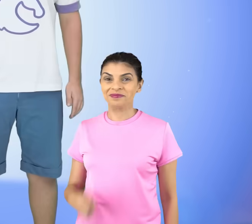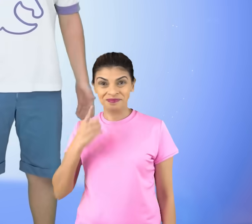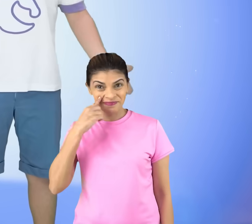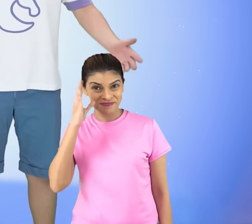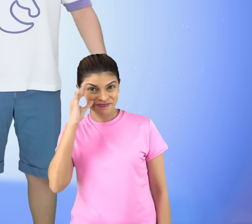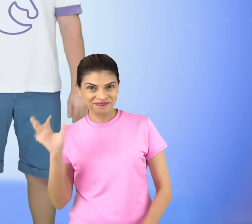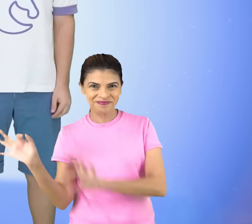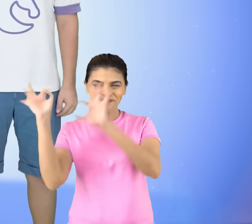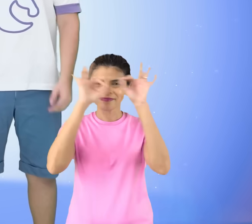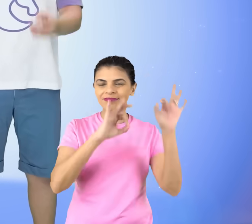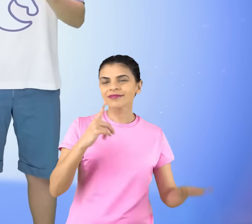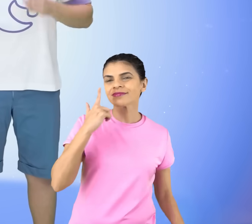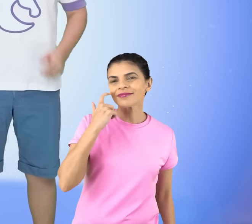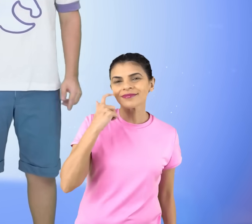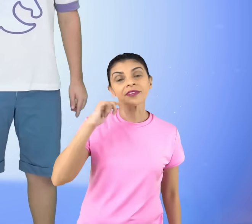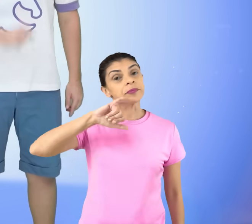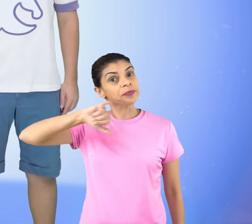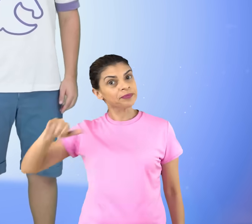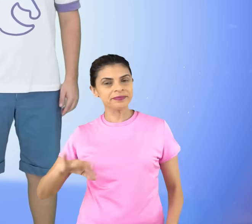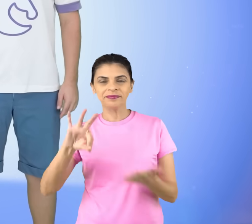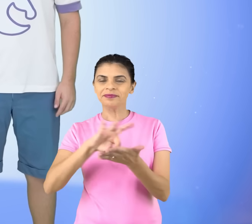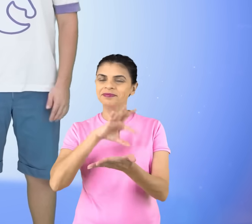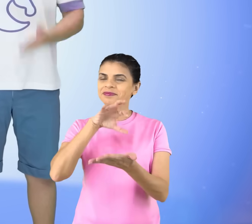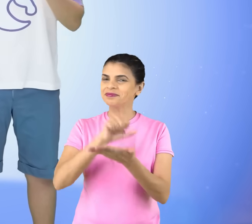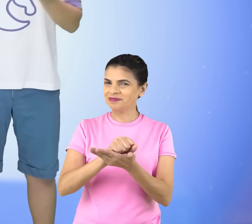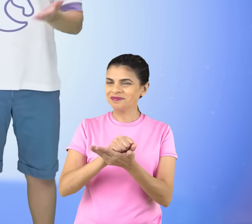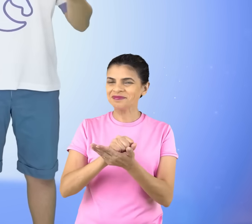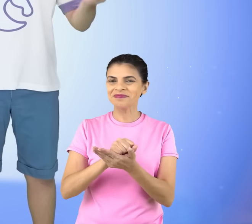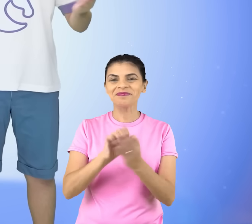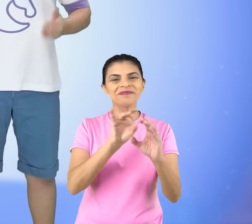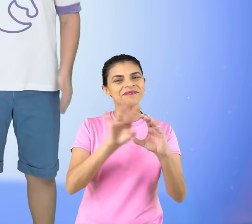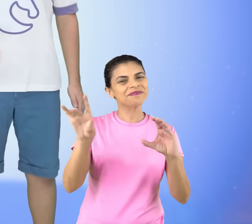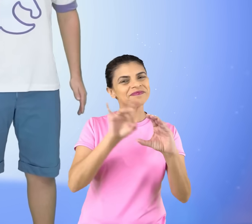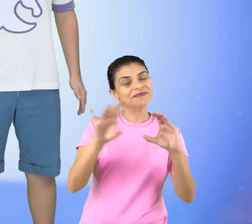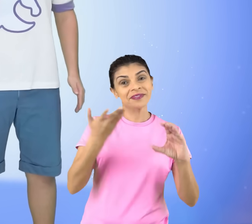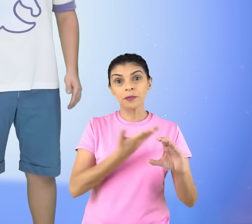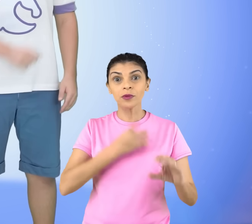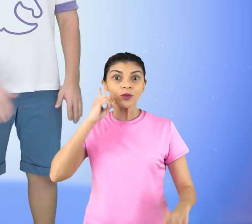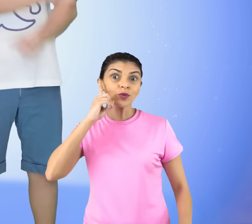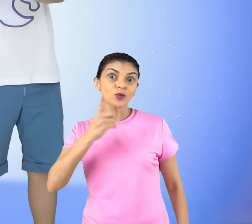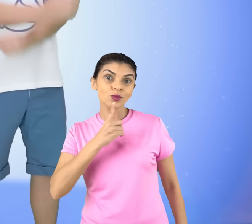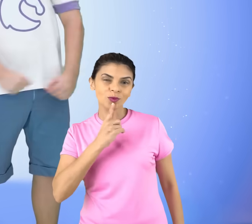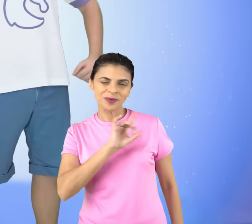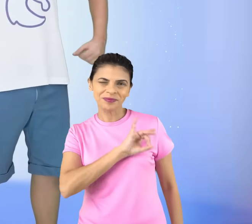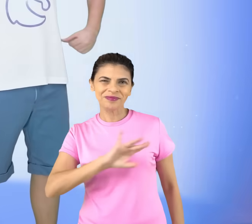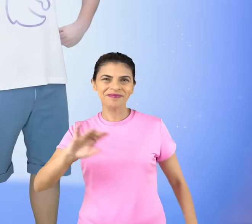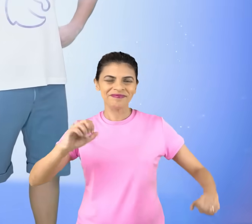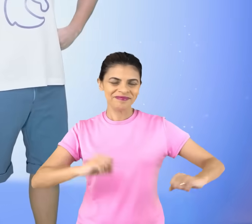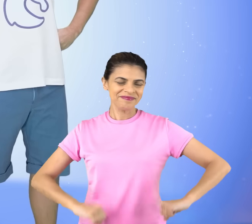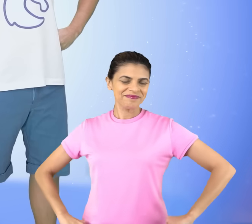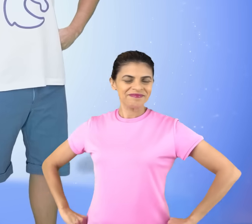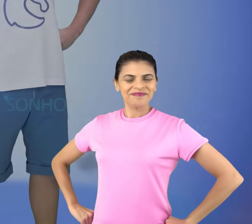Você assistiu Lucas Toon. Agora se inscreve no canal Lucas Toon e mostra Lucas Toon pros seus amigos e amigas.